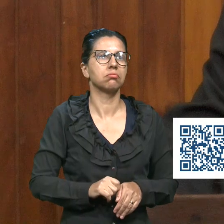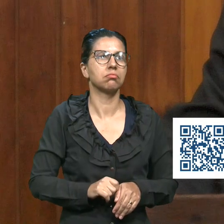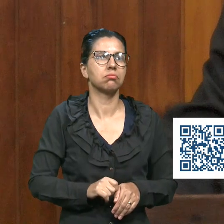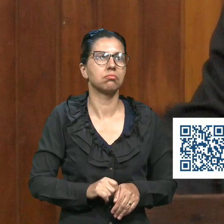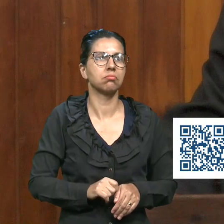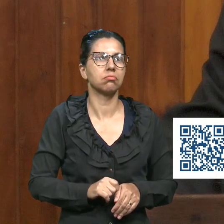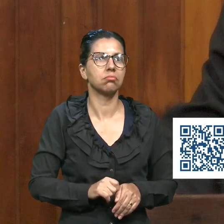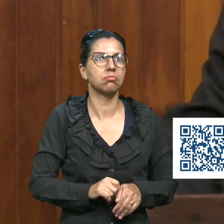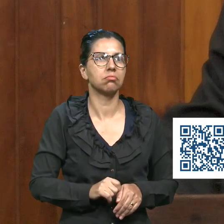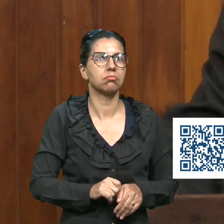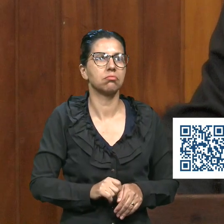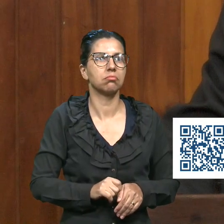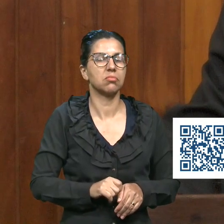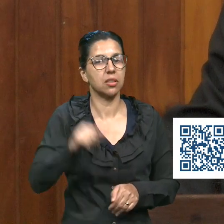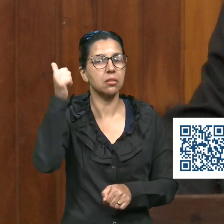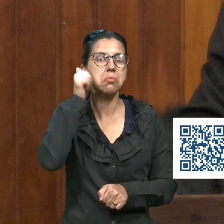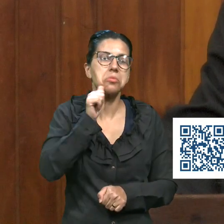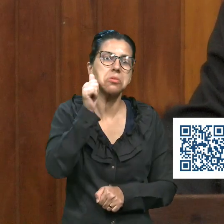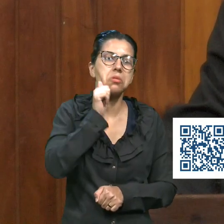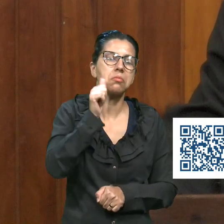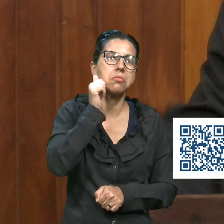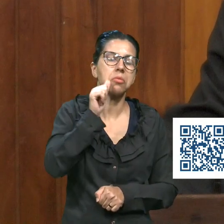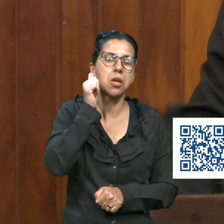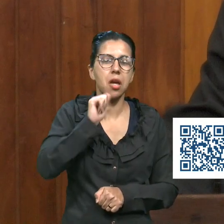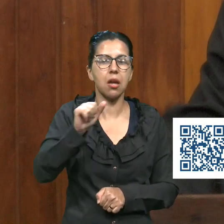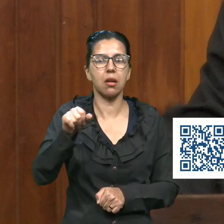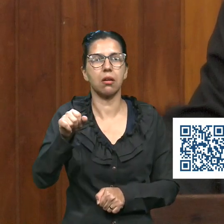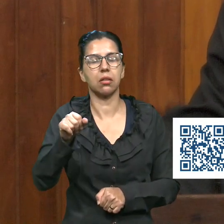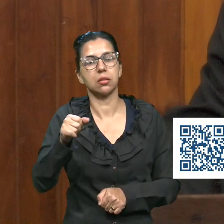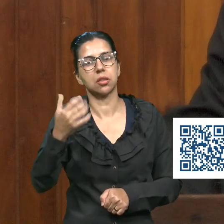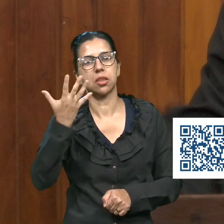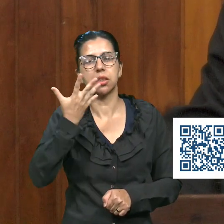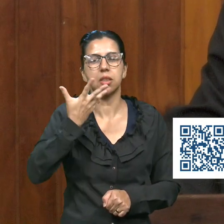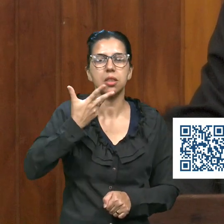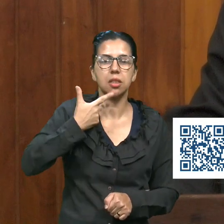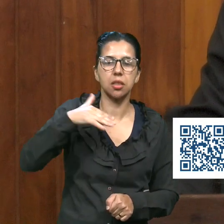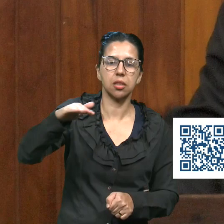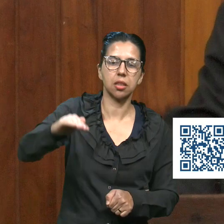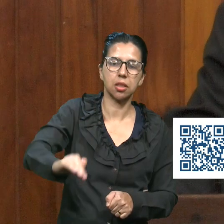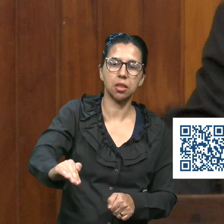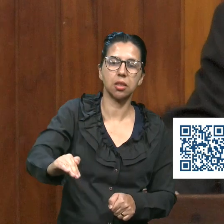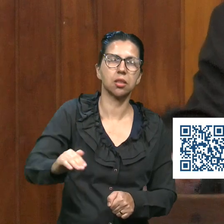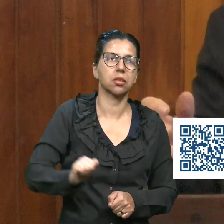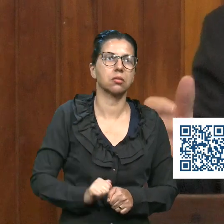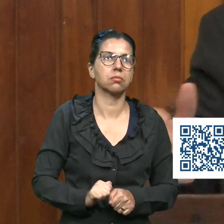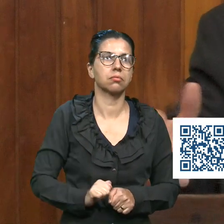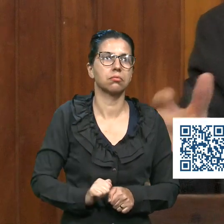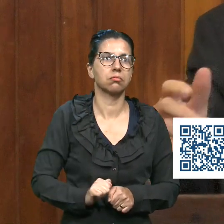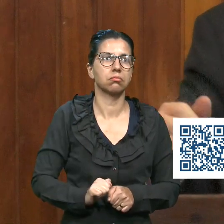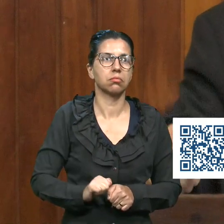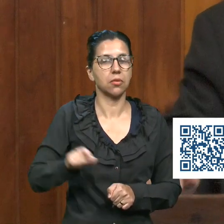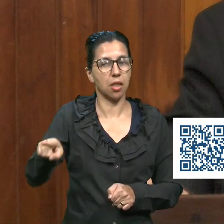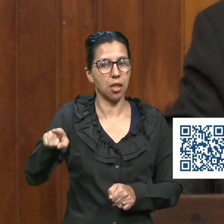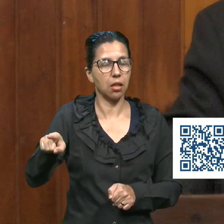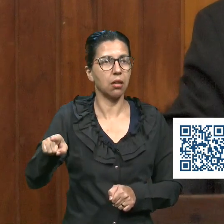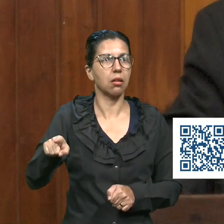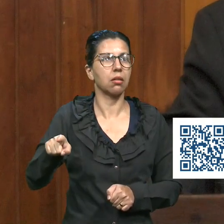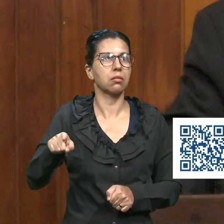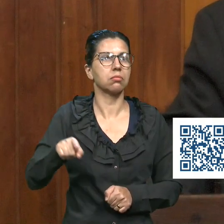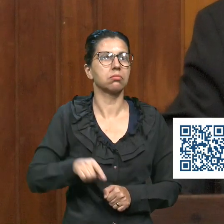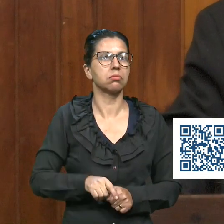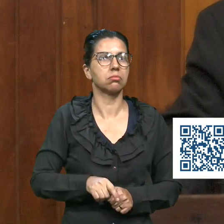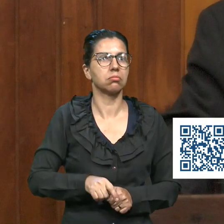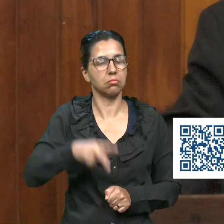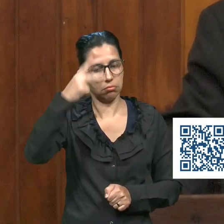aquela mulher, aquela criança, eventualmente, mas que tem poder aquisitivo,